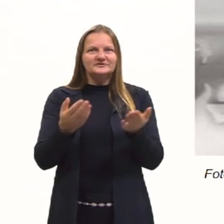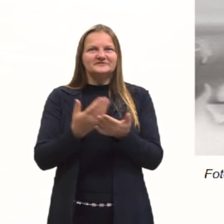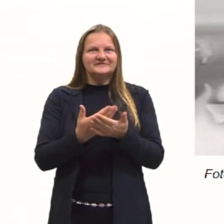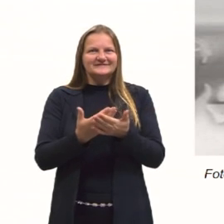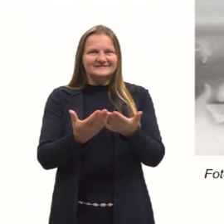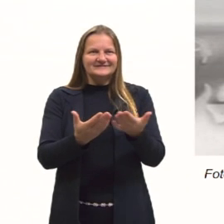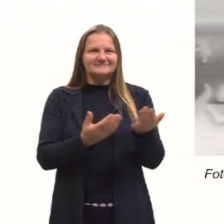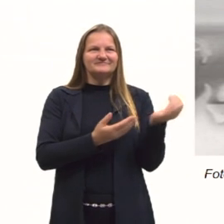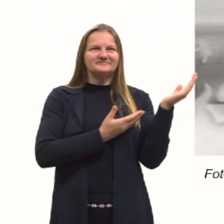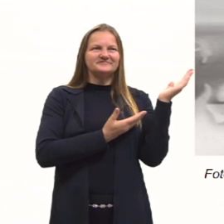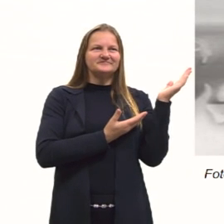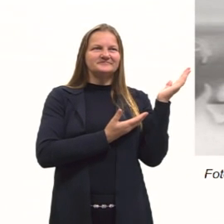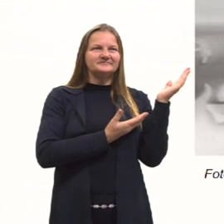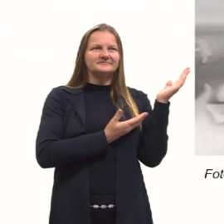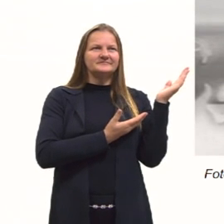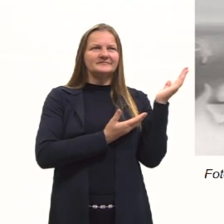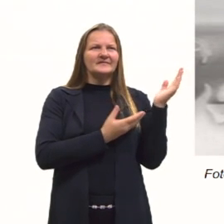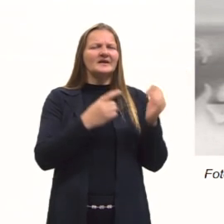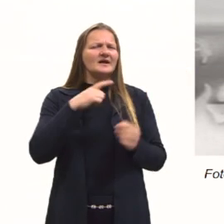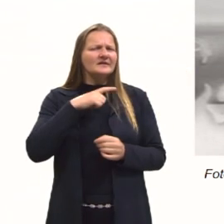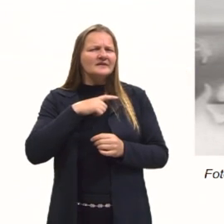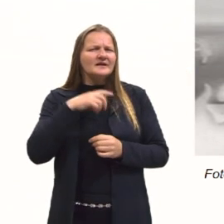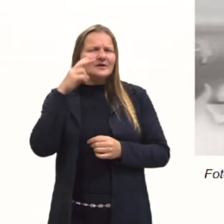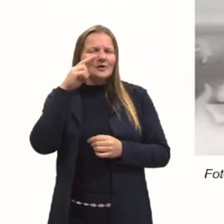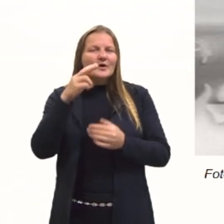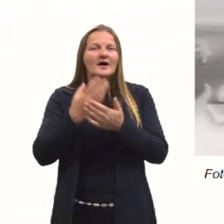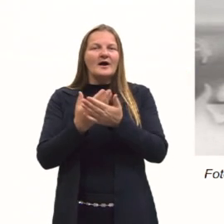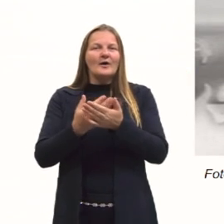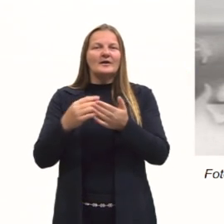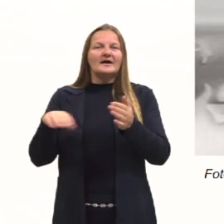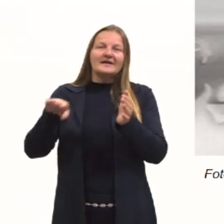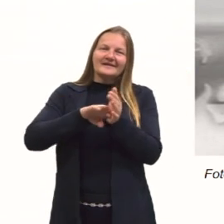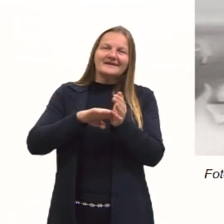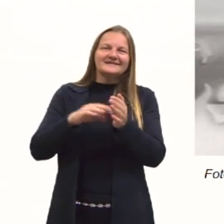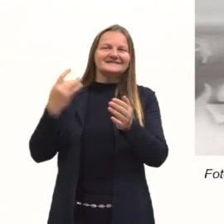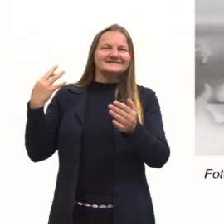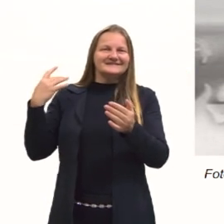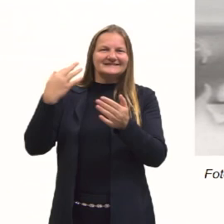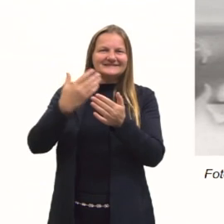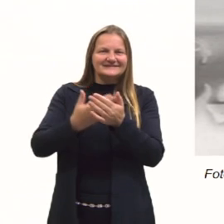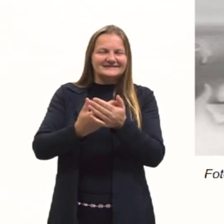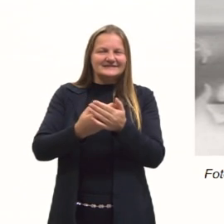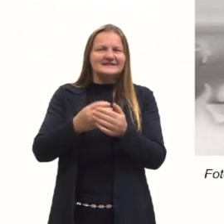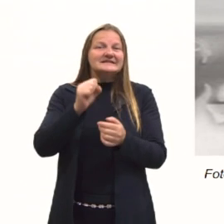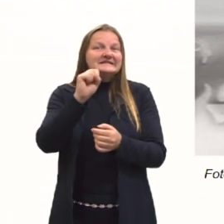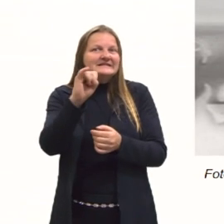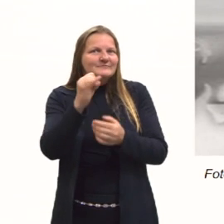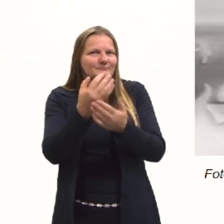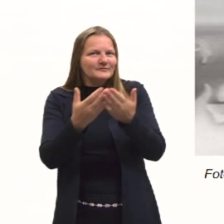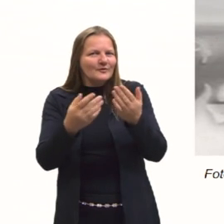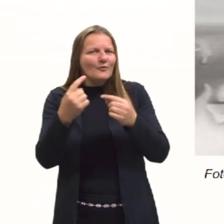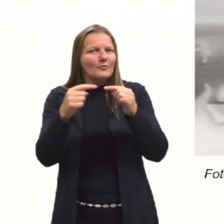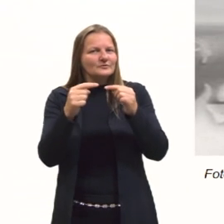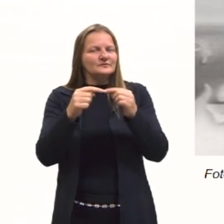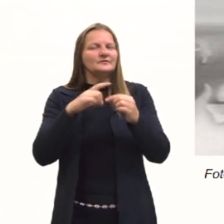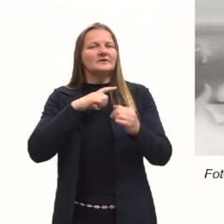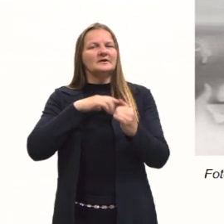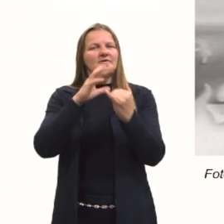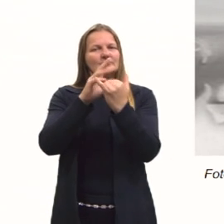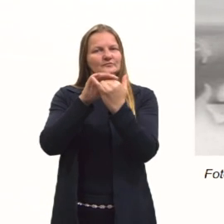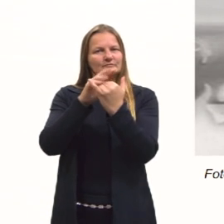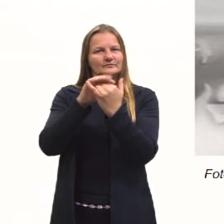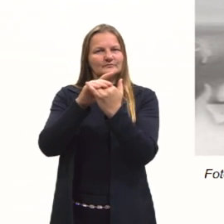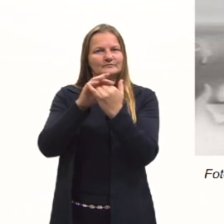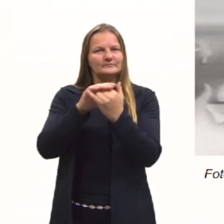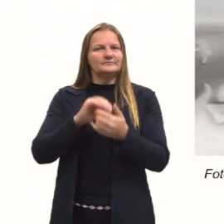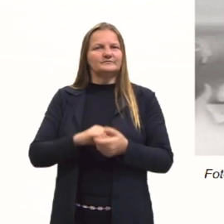hoje bom quem tem acompanhado as aulas até aqui quem não acompanhou não conseguiu acompanhar por algum motivo tá lá no